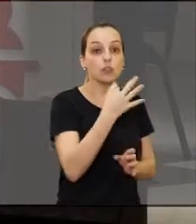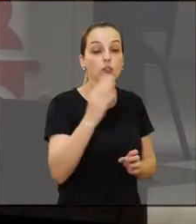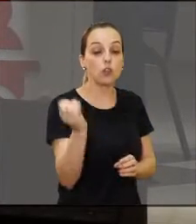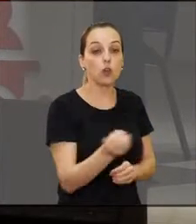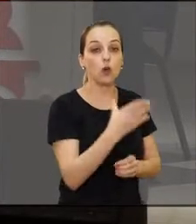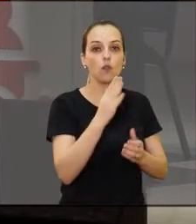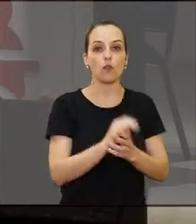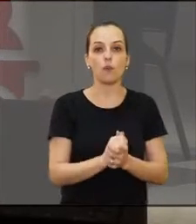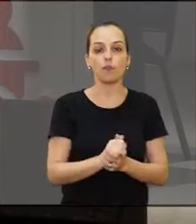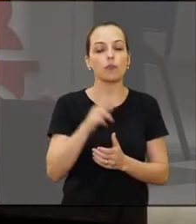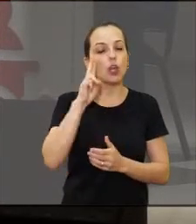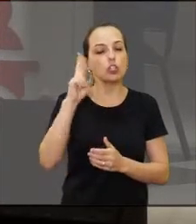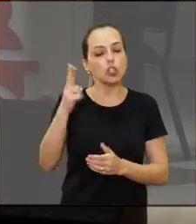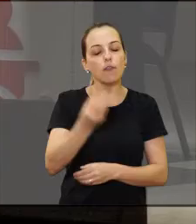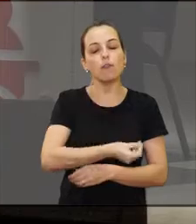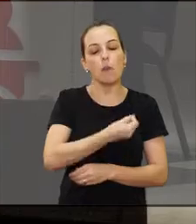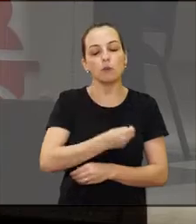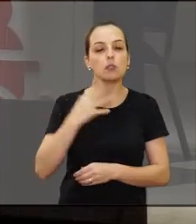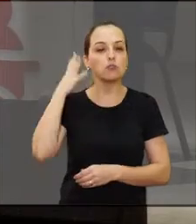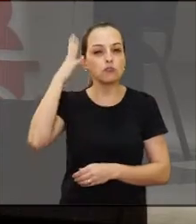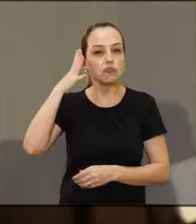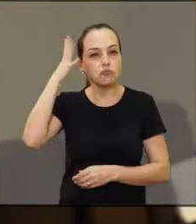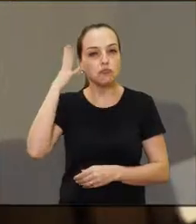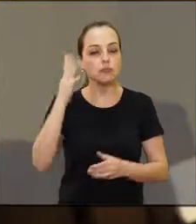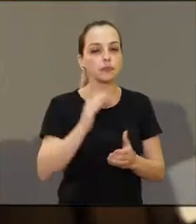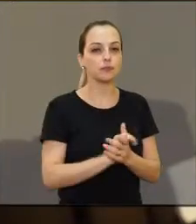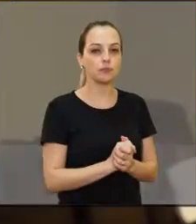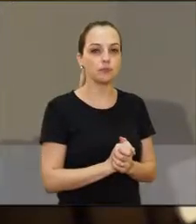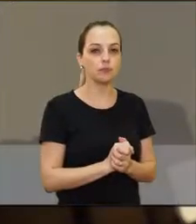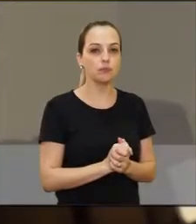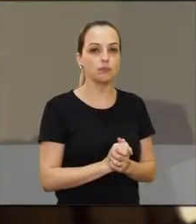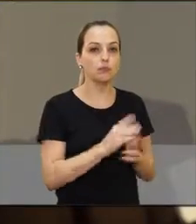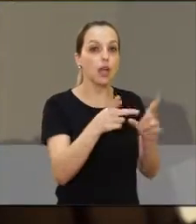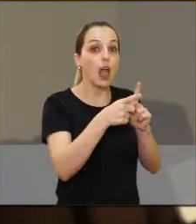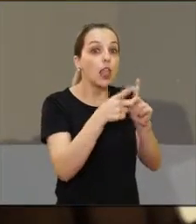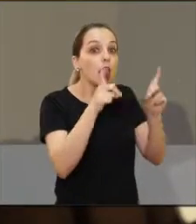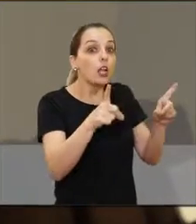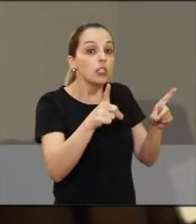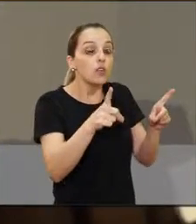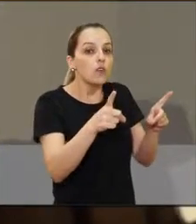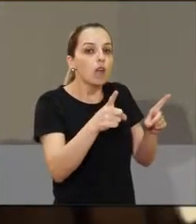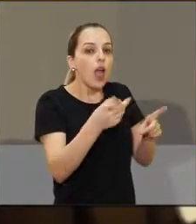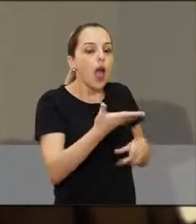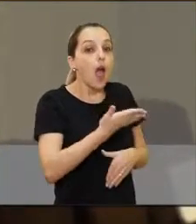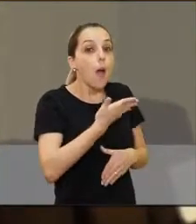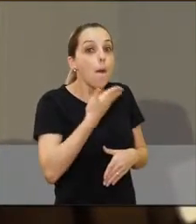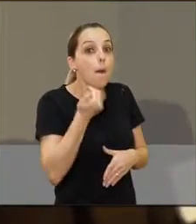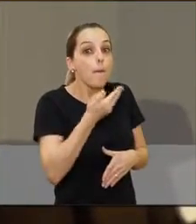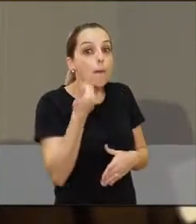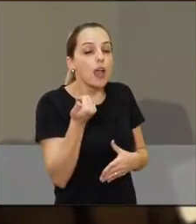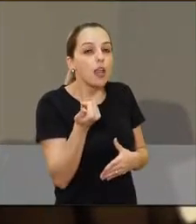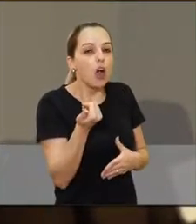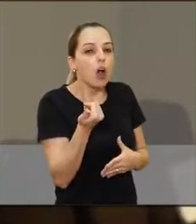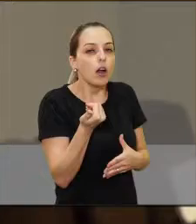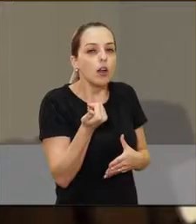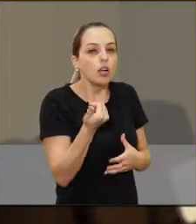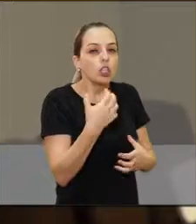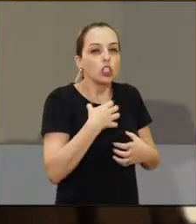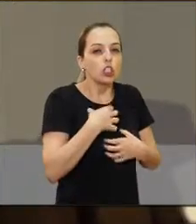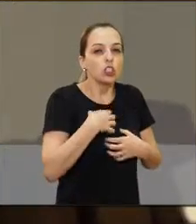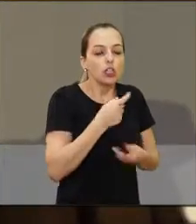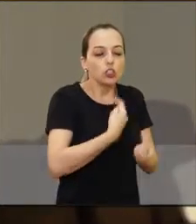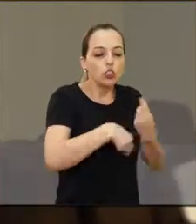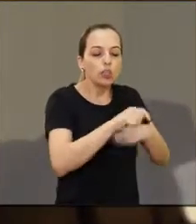Diversas autoridades participaram do evento. A democracia é o melhor regime que eu conheço, cheio